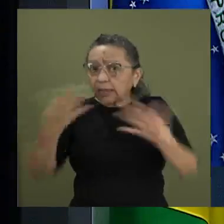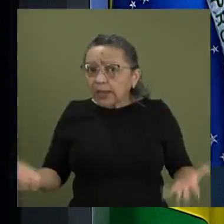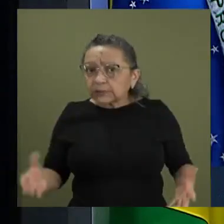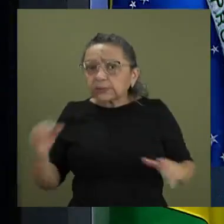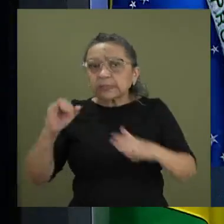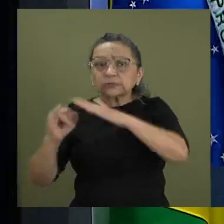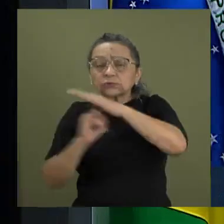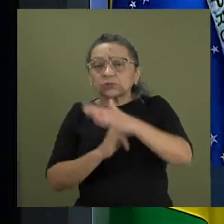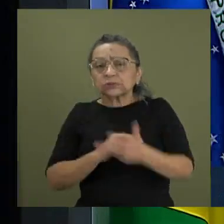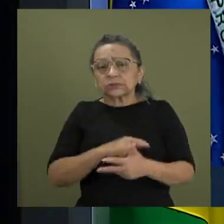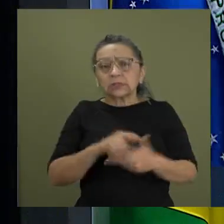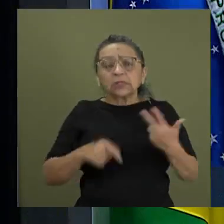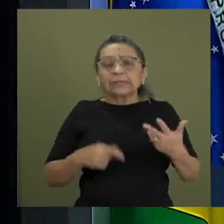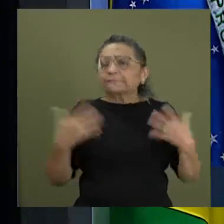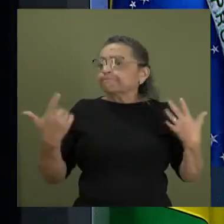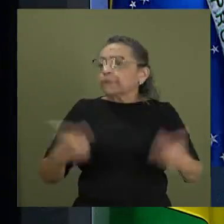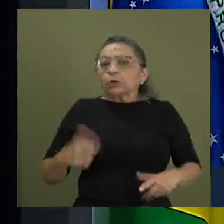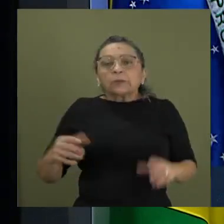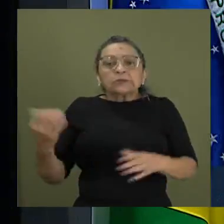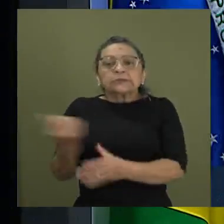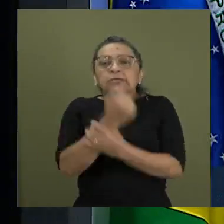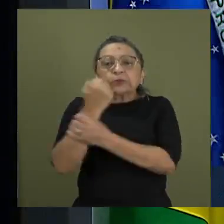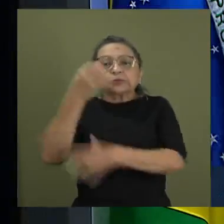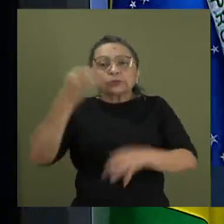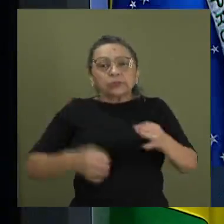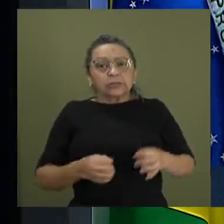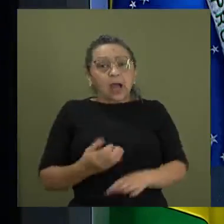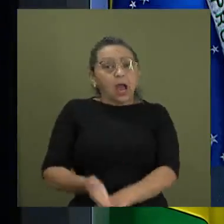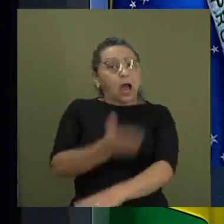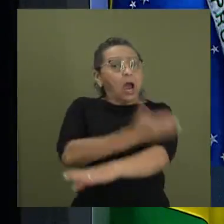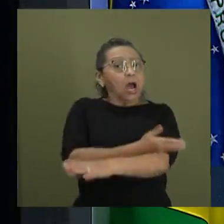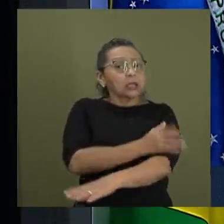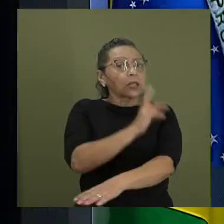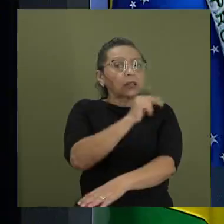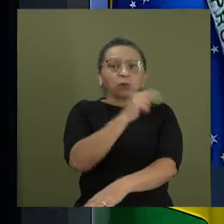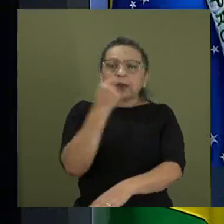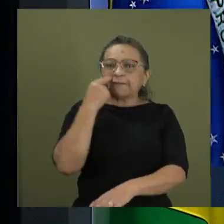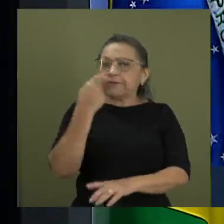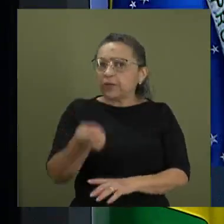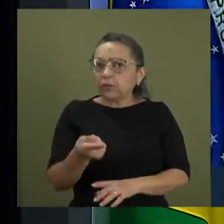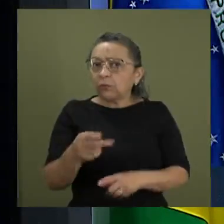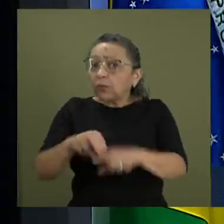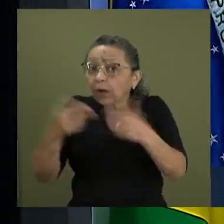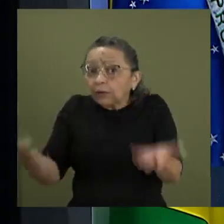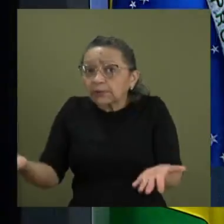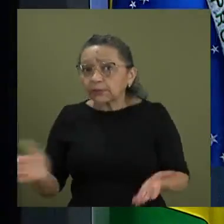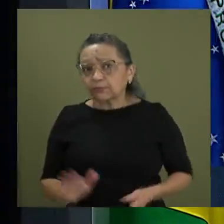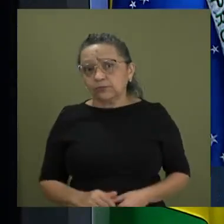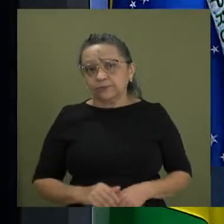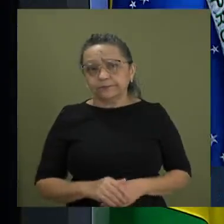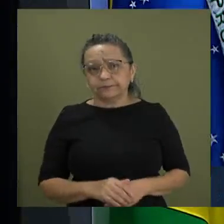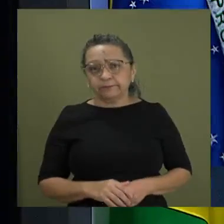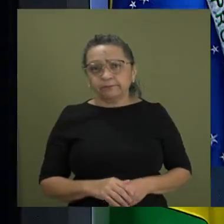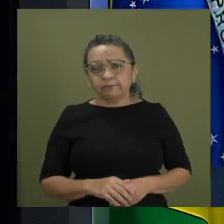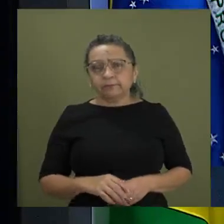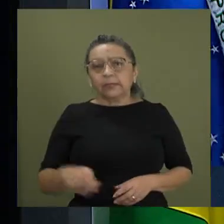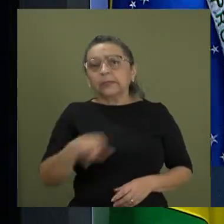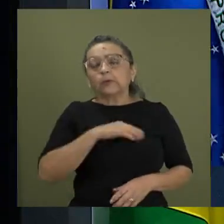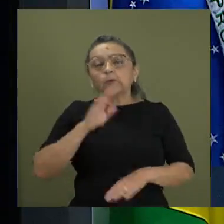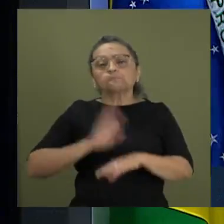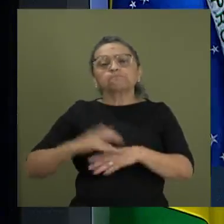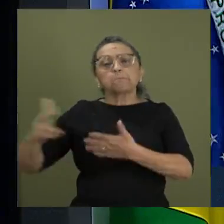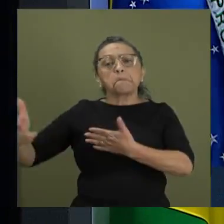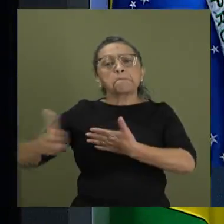uma insegurança jurídica jamais vista na história desse país por causa disso. E o